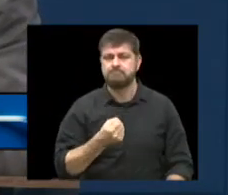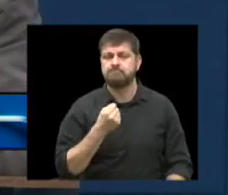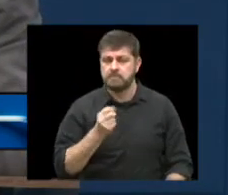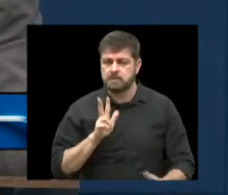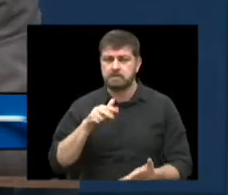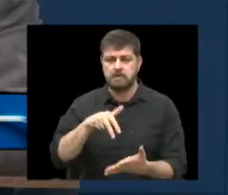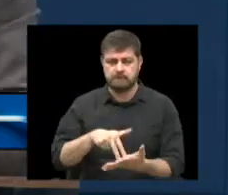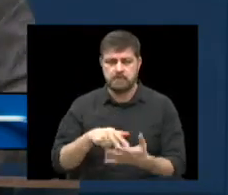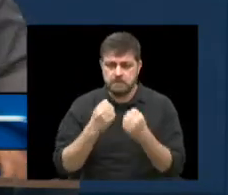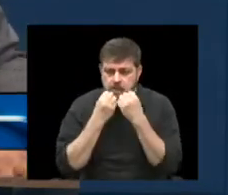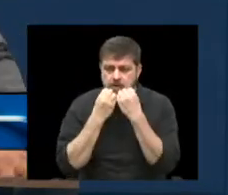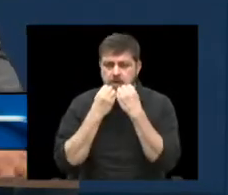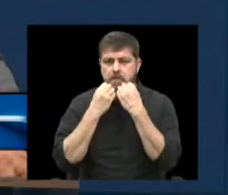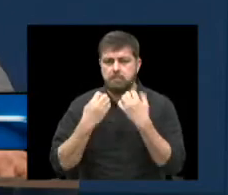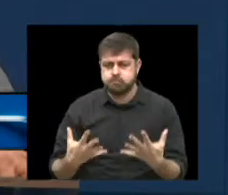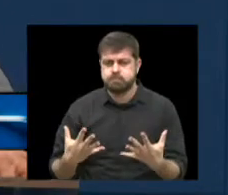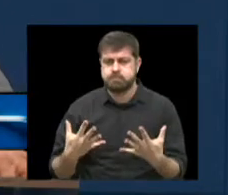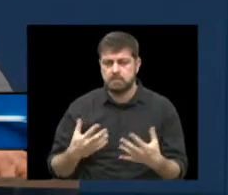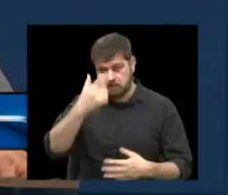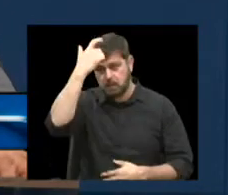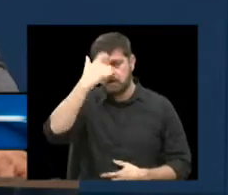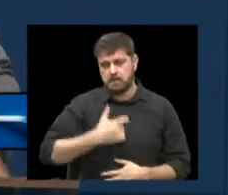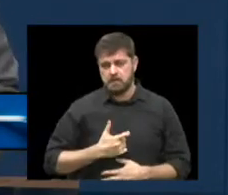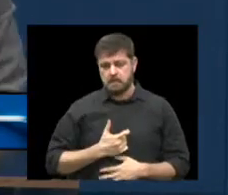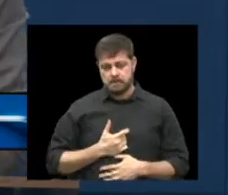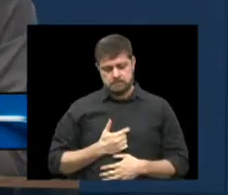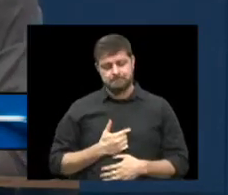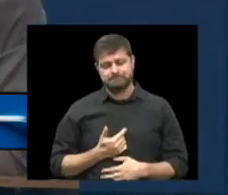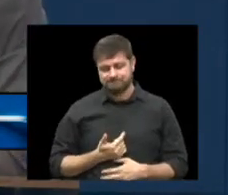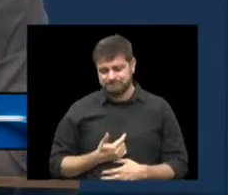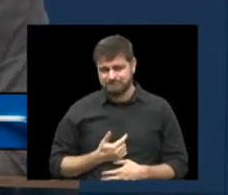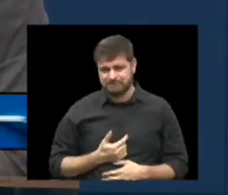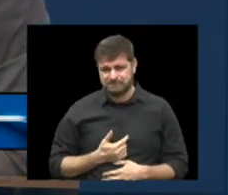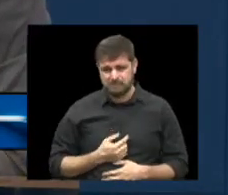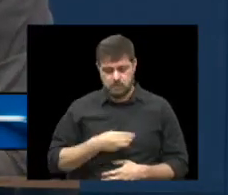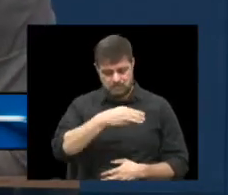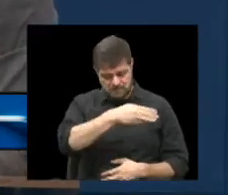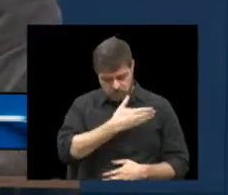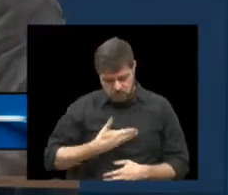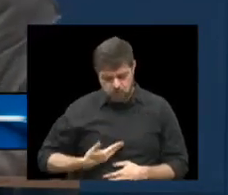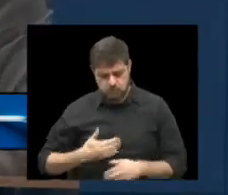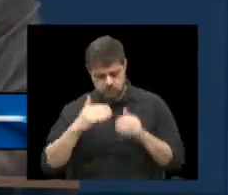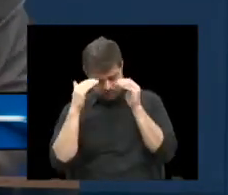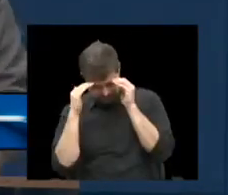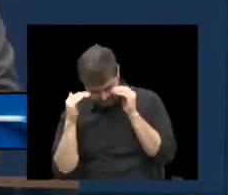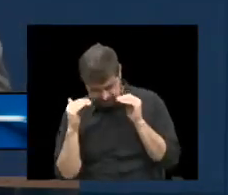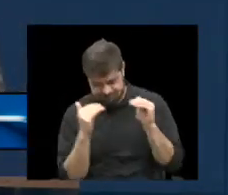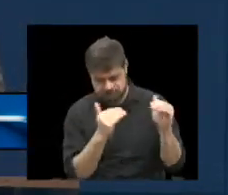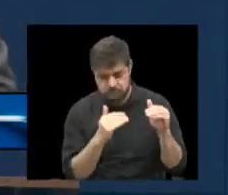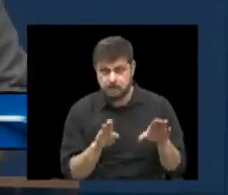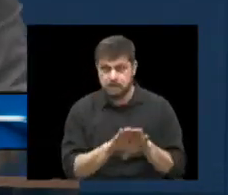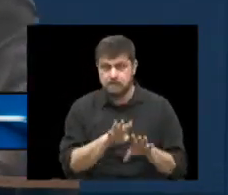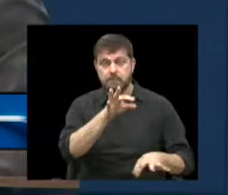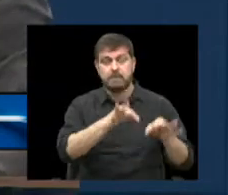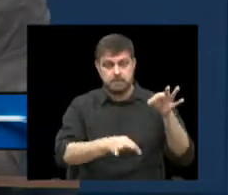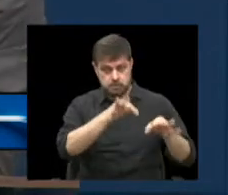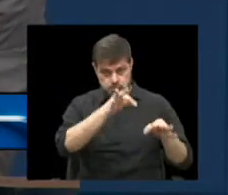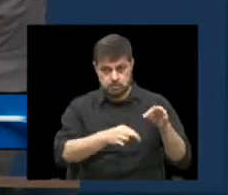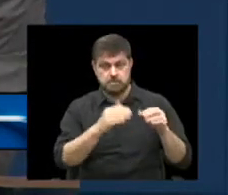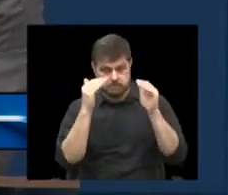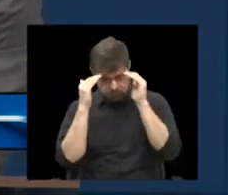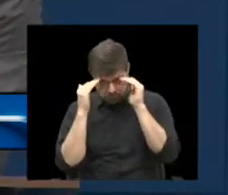é necessário, coloco aqui numa posição de respeito ao Ministério Público, à Justiça, à